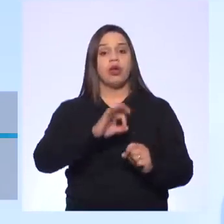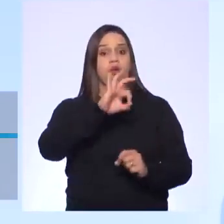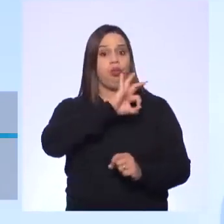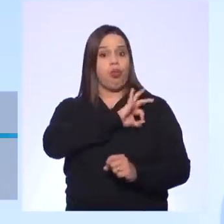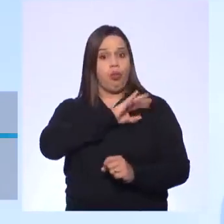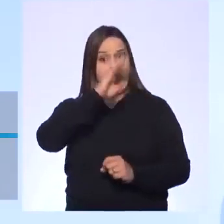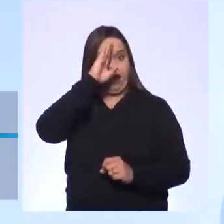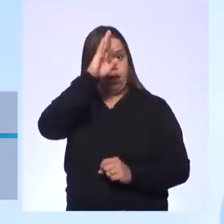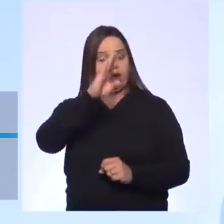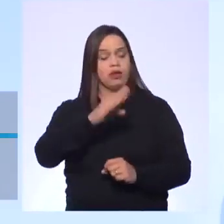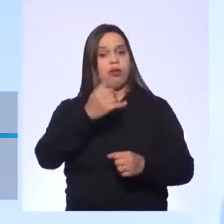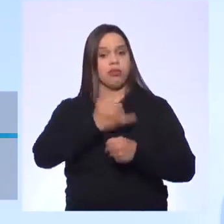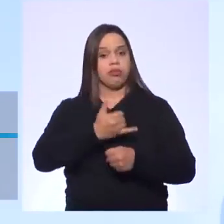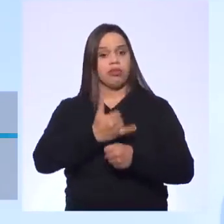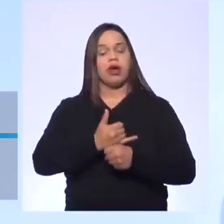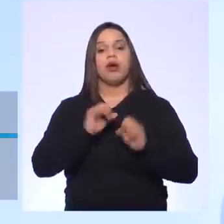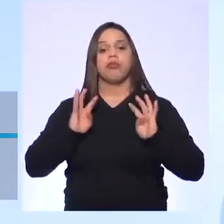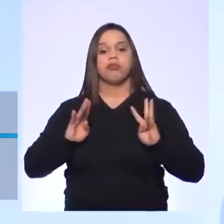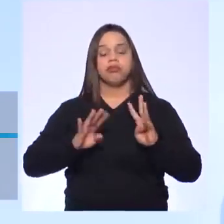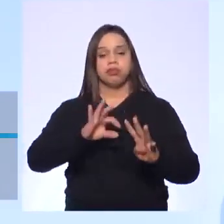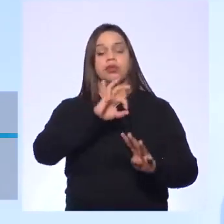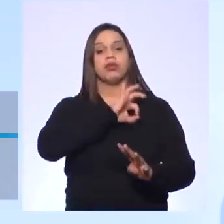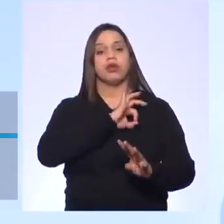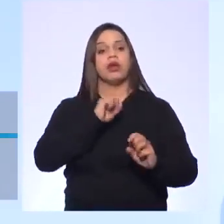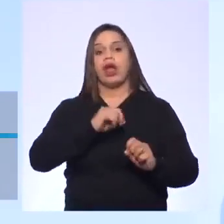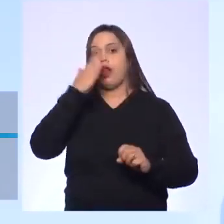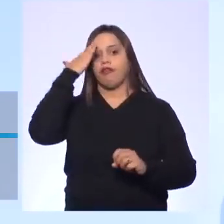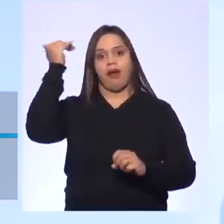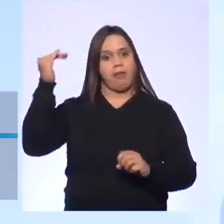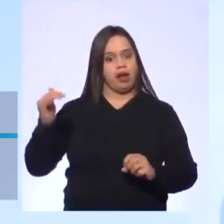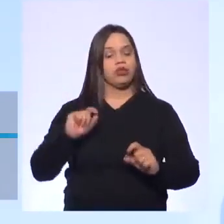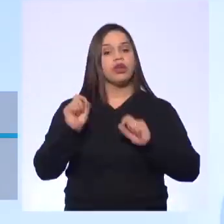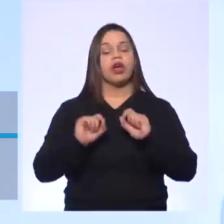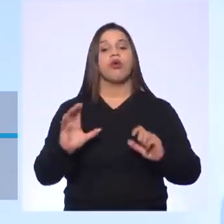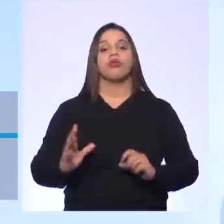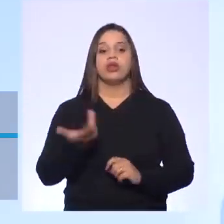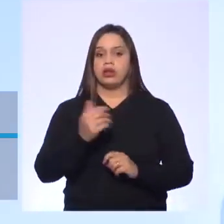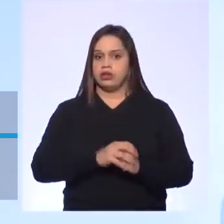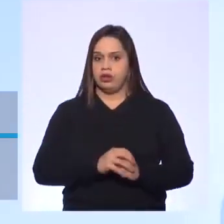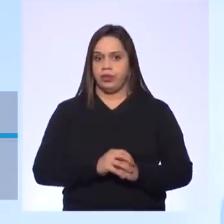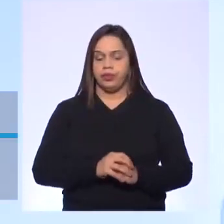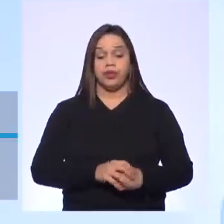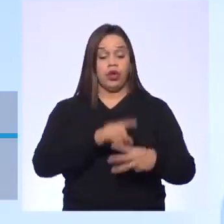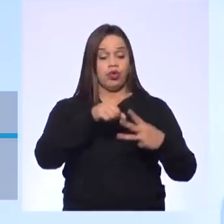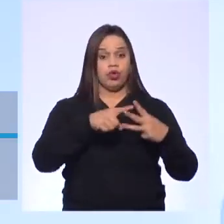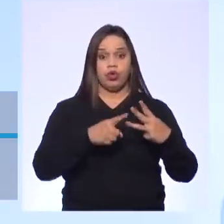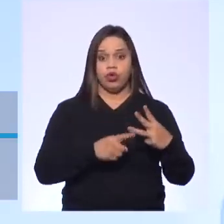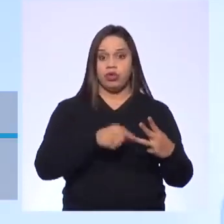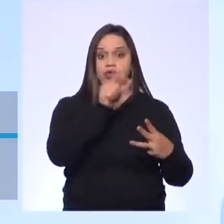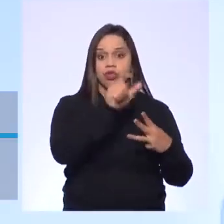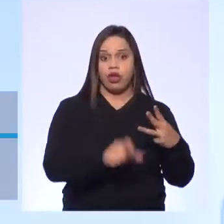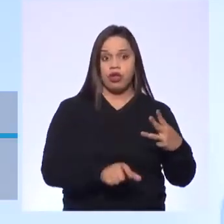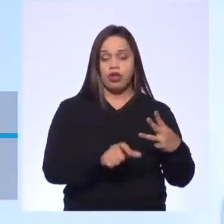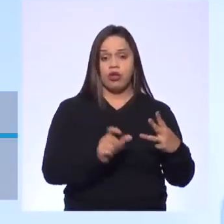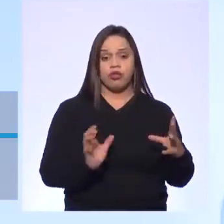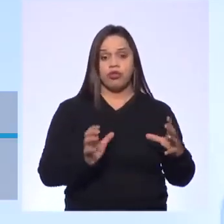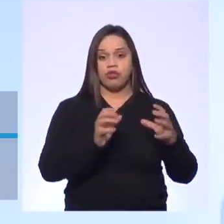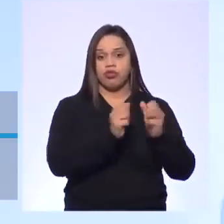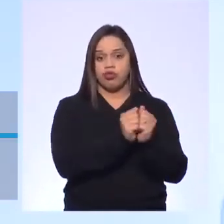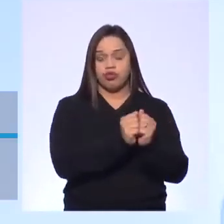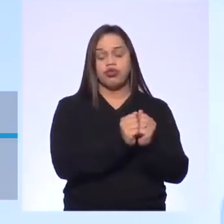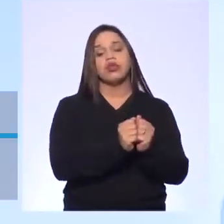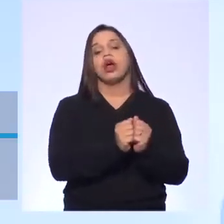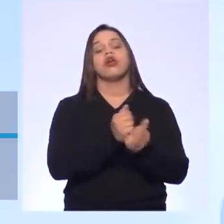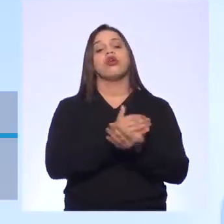Júlio César, junto com Crasso e o Pompeu, eles se juntaram e começaram a administrar ali o Império